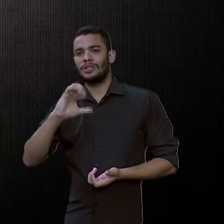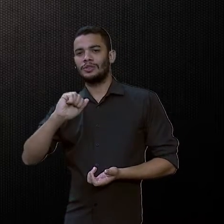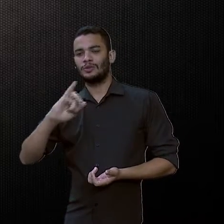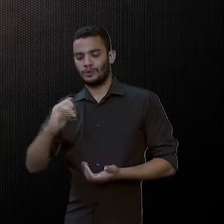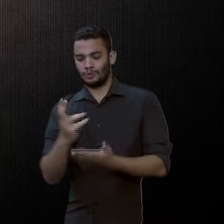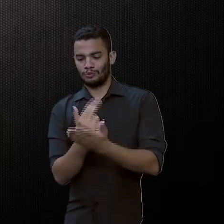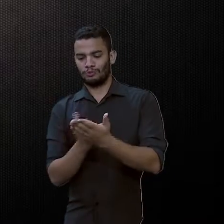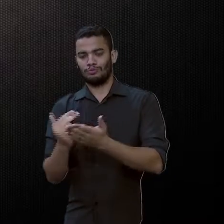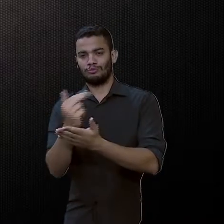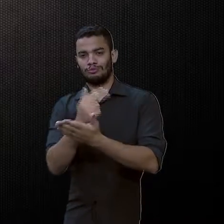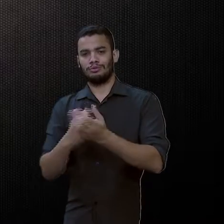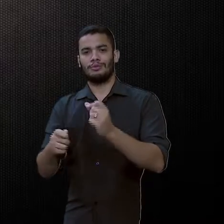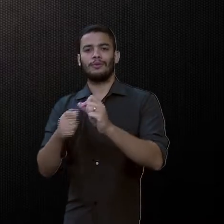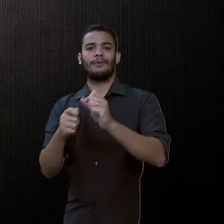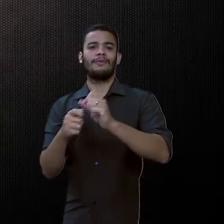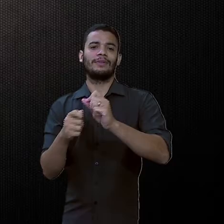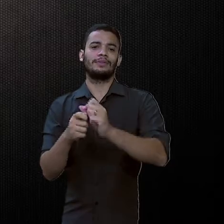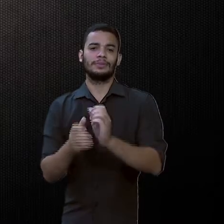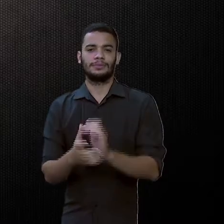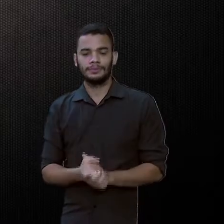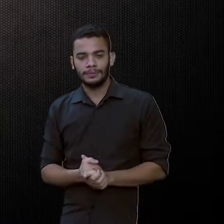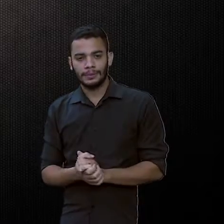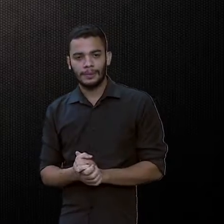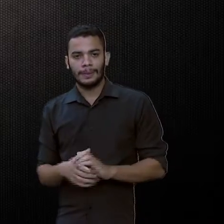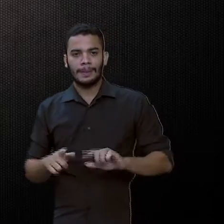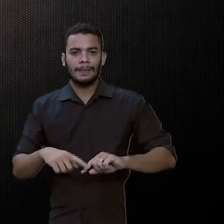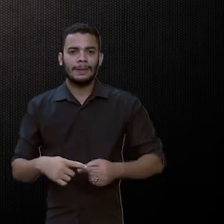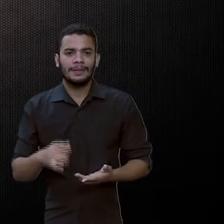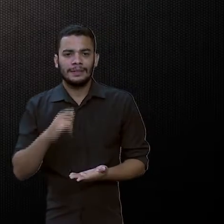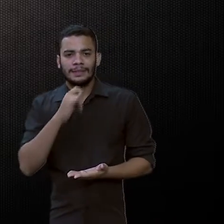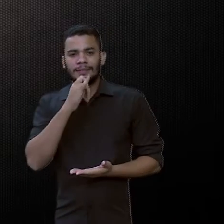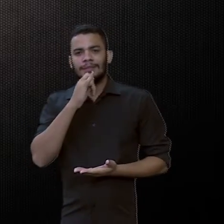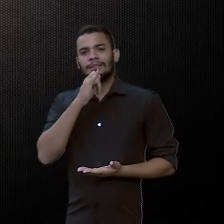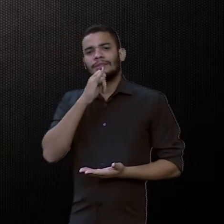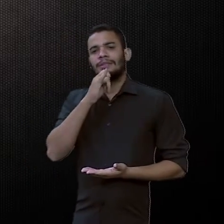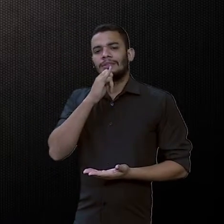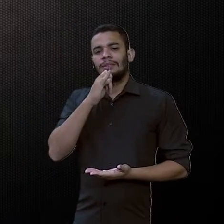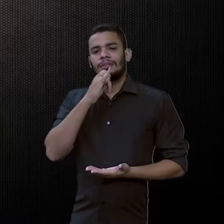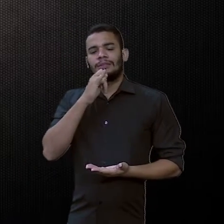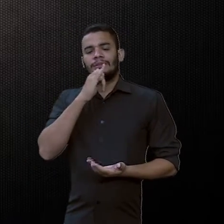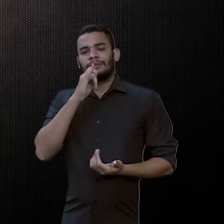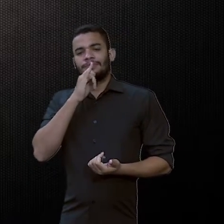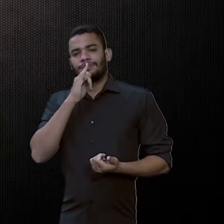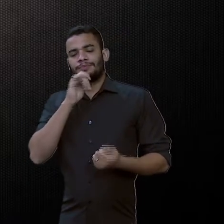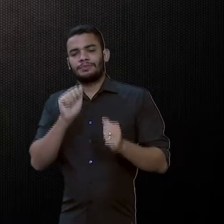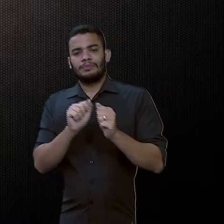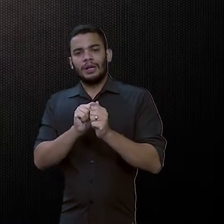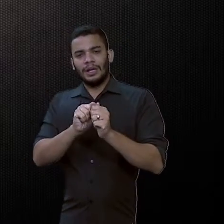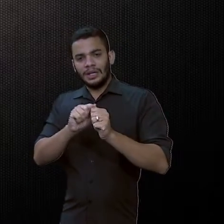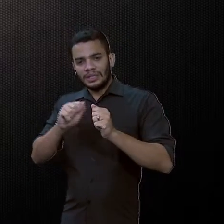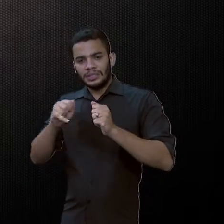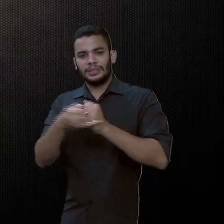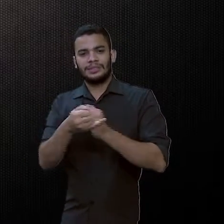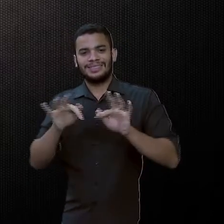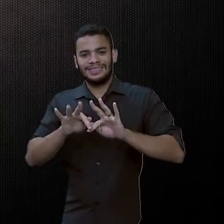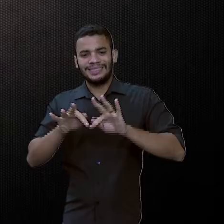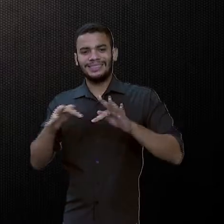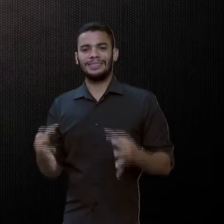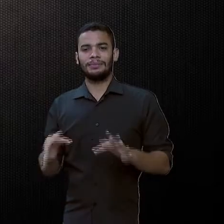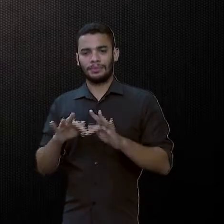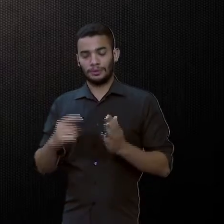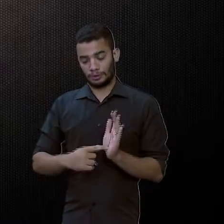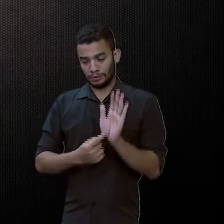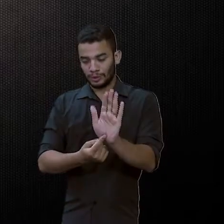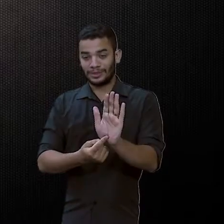simples. Os adjetivos simples, eles possuem apenas um radical. Por essa razão, escolhemos alegre. Já